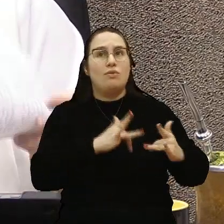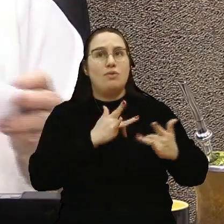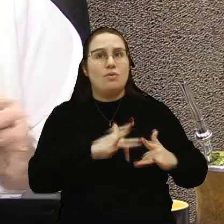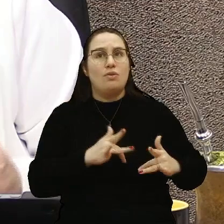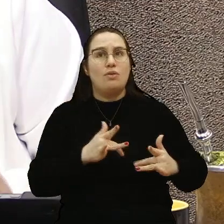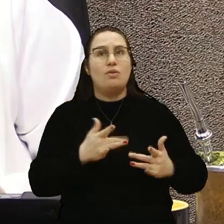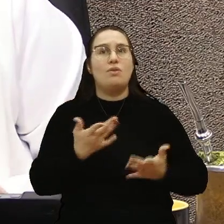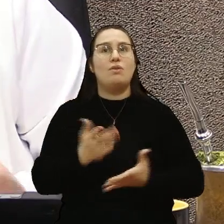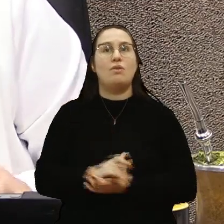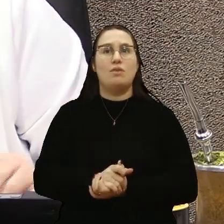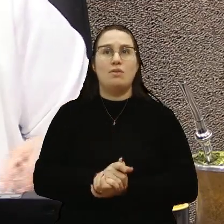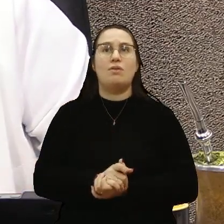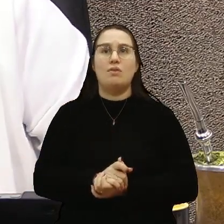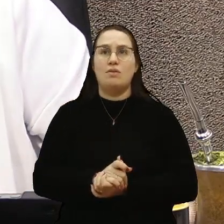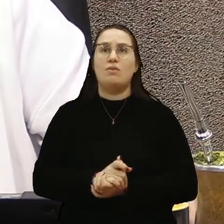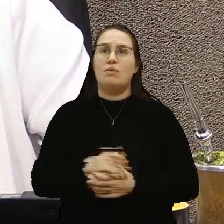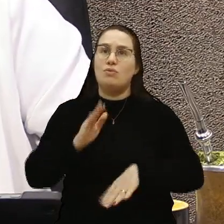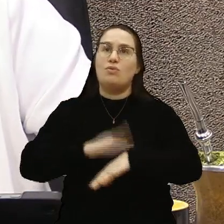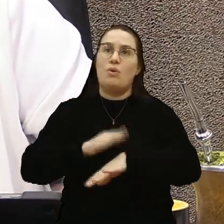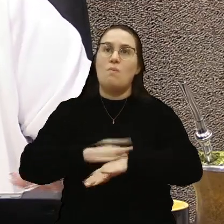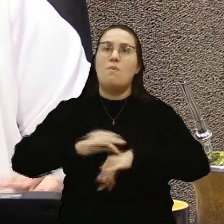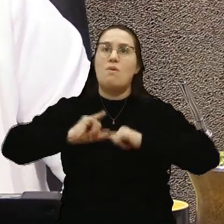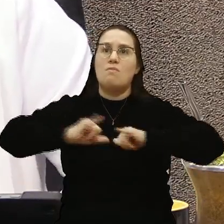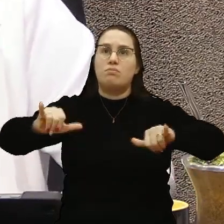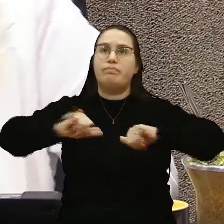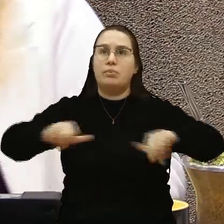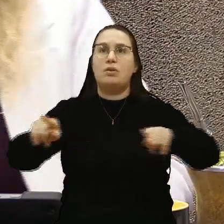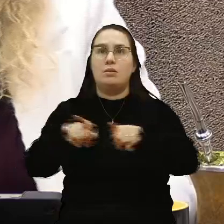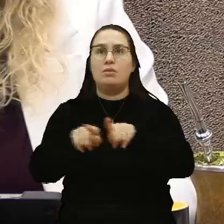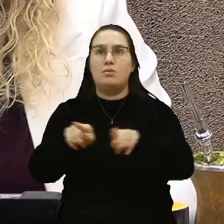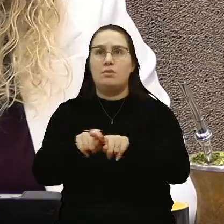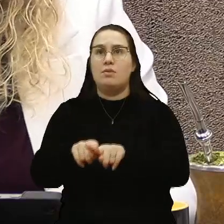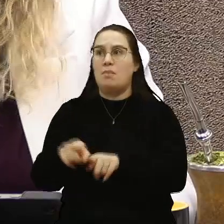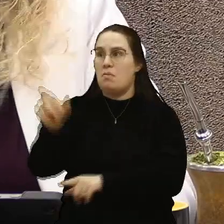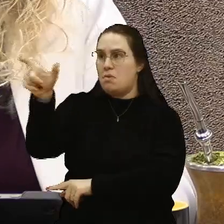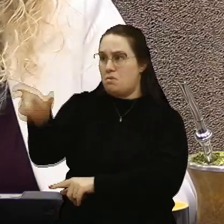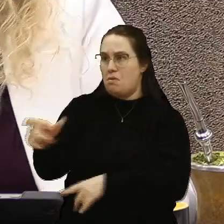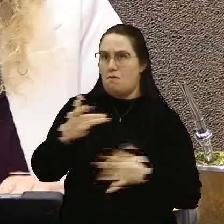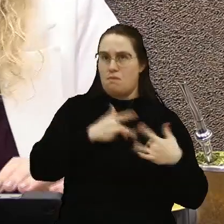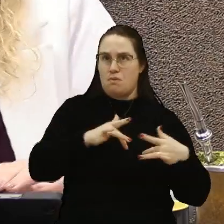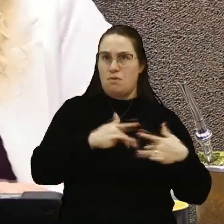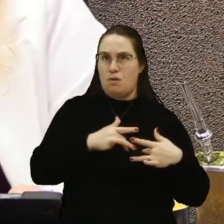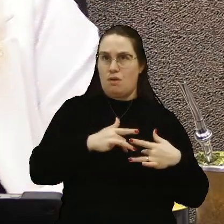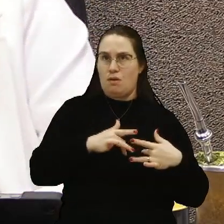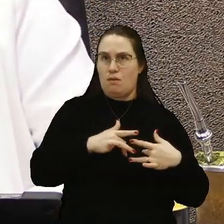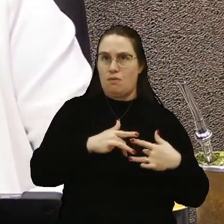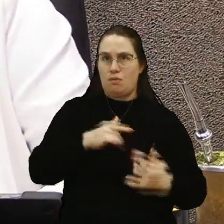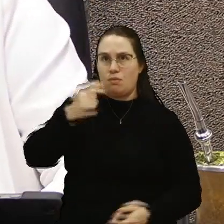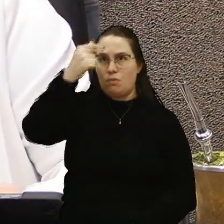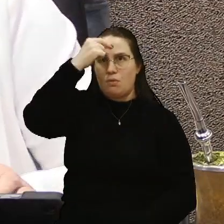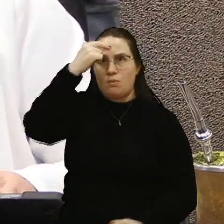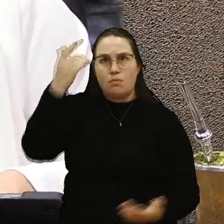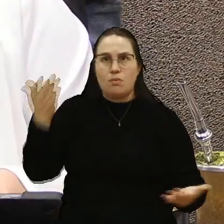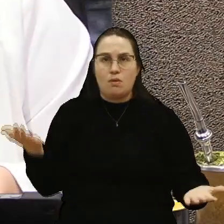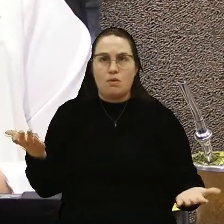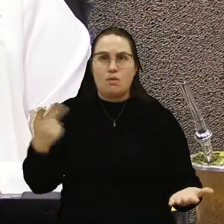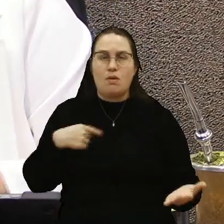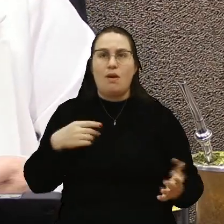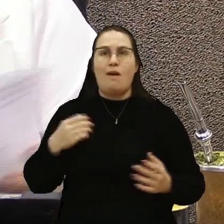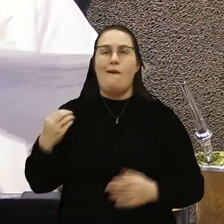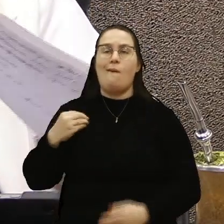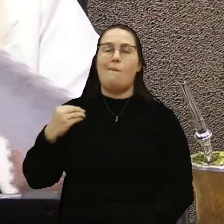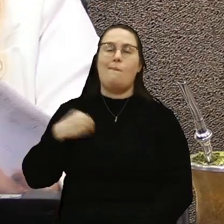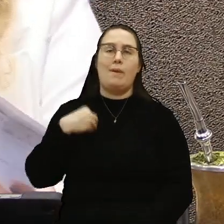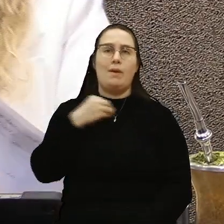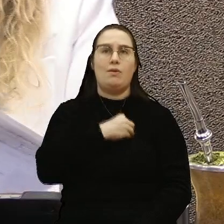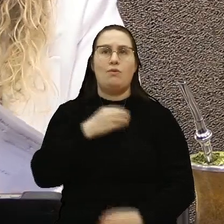né? Então eu acho que chegou a hora de dizer, né? Vulneráveis também eles, né? E eu acho que a medicina animal ela tem